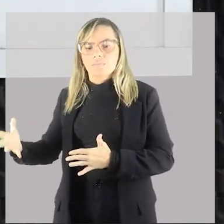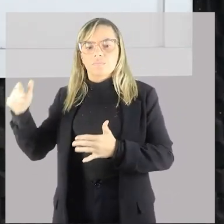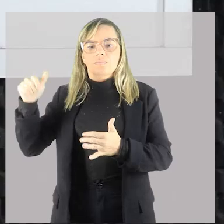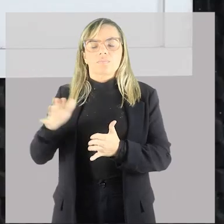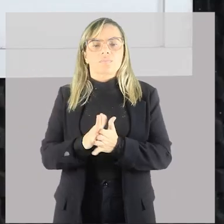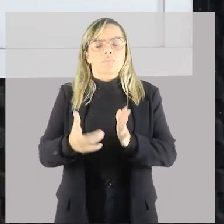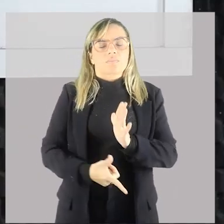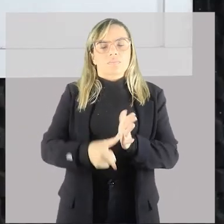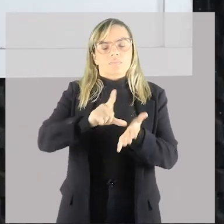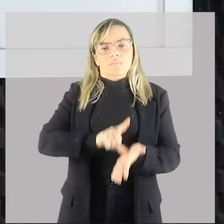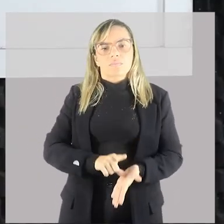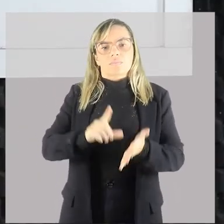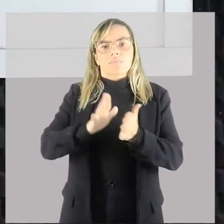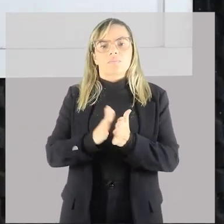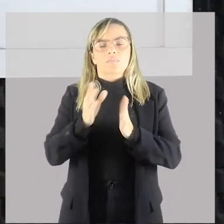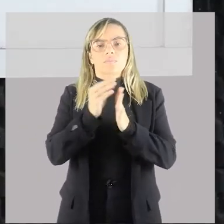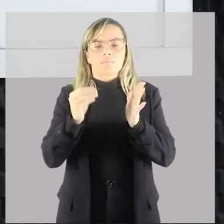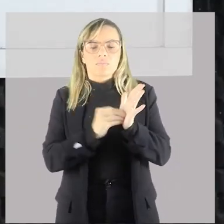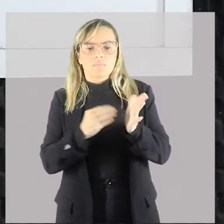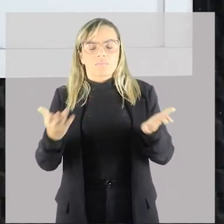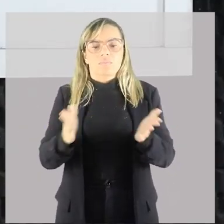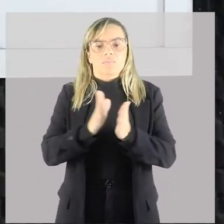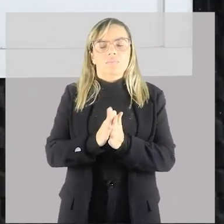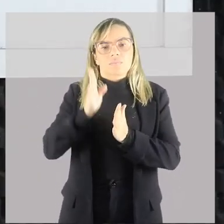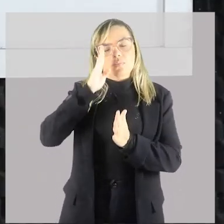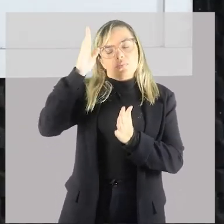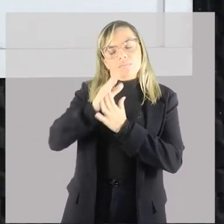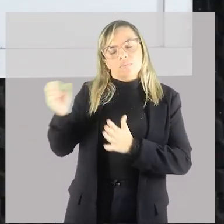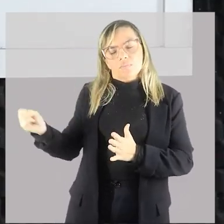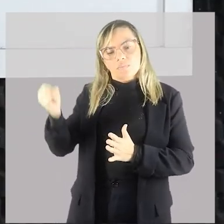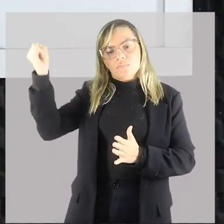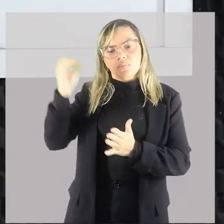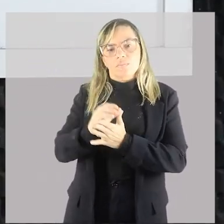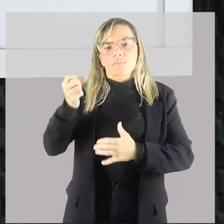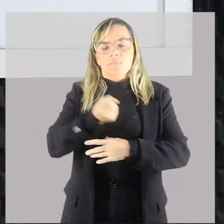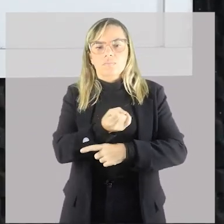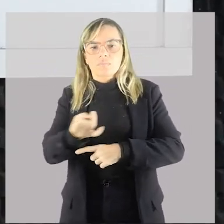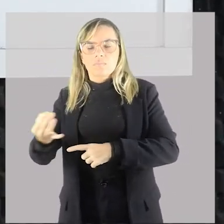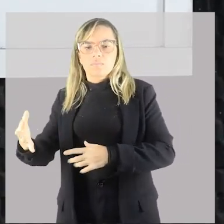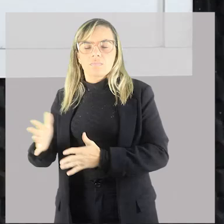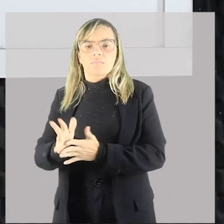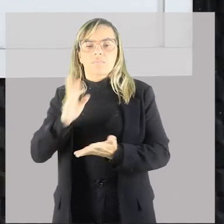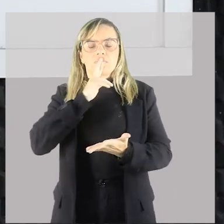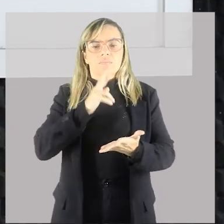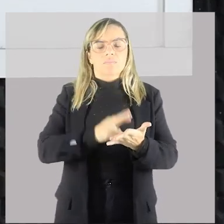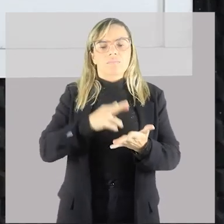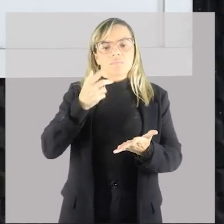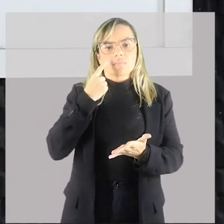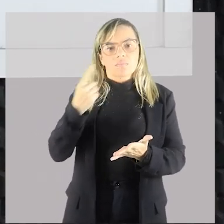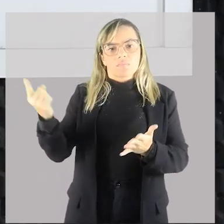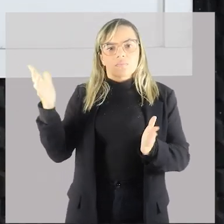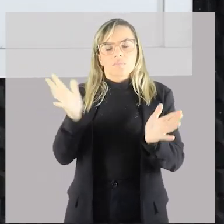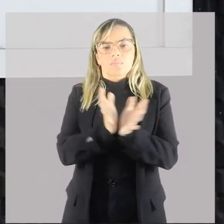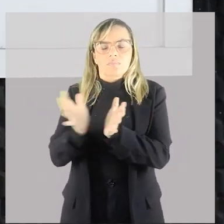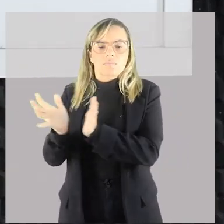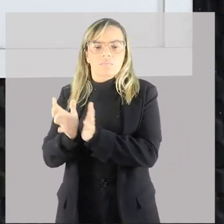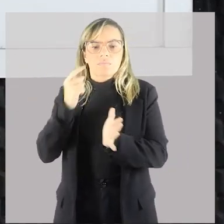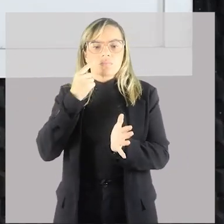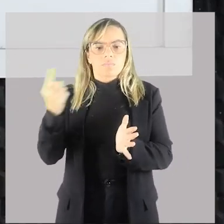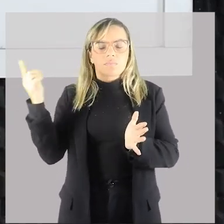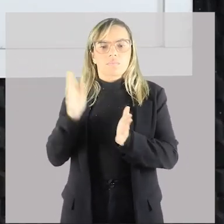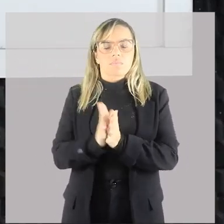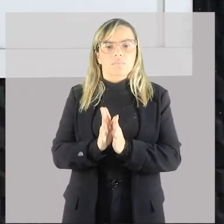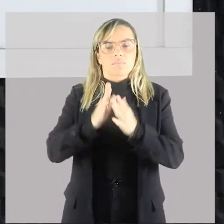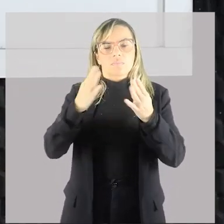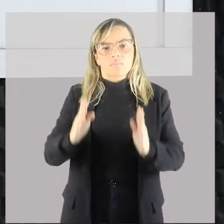período anterior, tá? Onde nós falamos do princípio fundamental da contagem, né? Esse assunto aqui é um assunto chamado